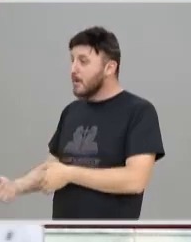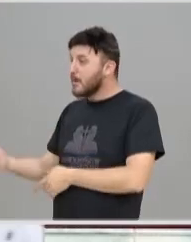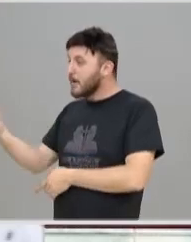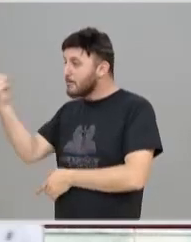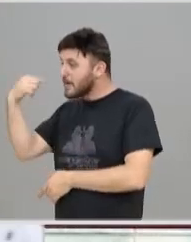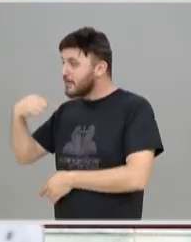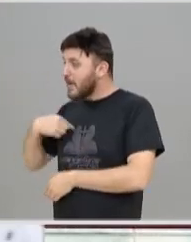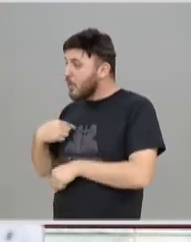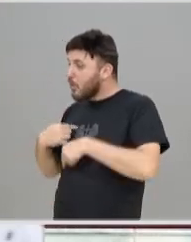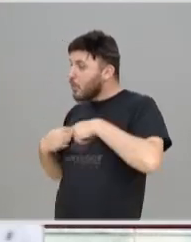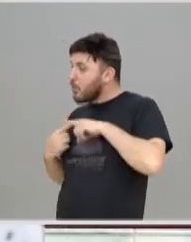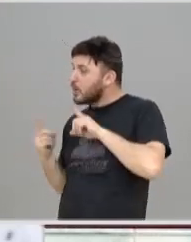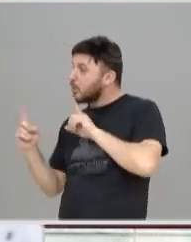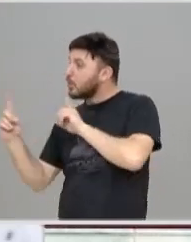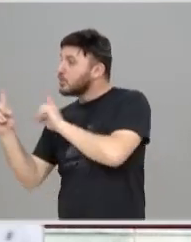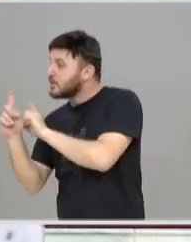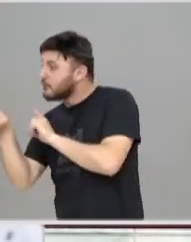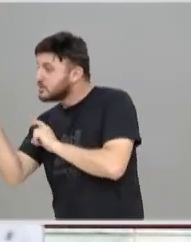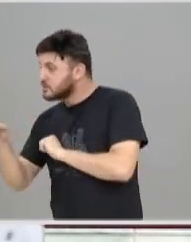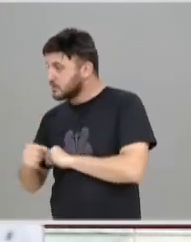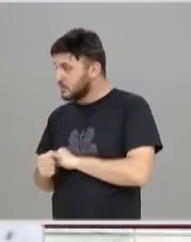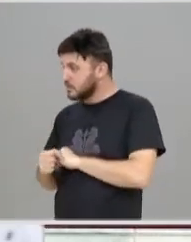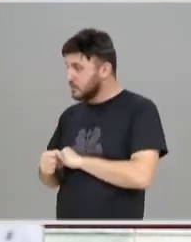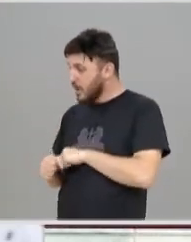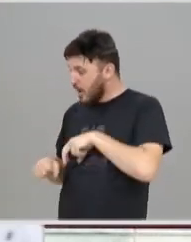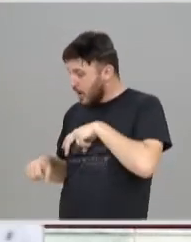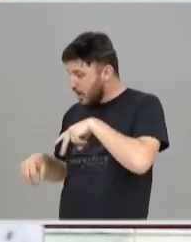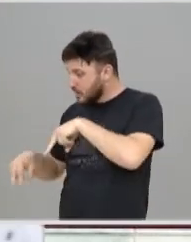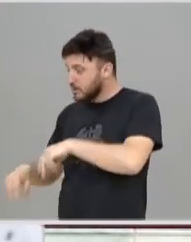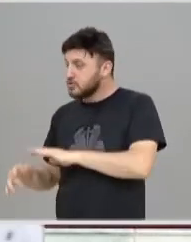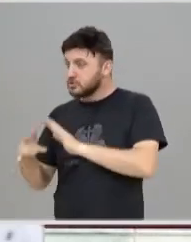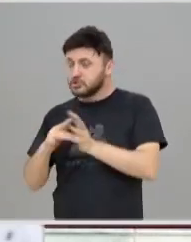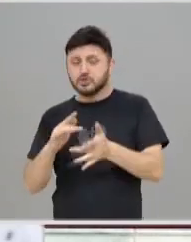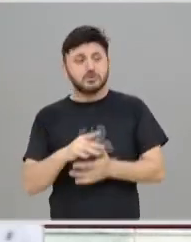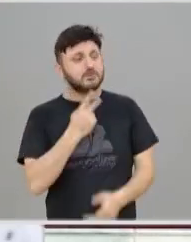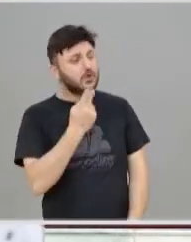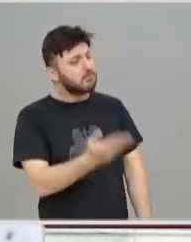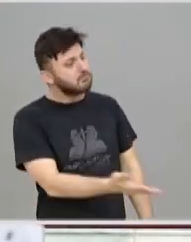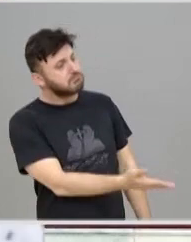manda-me ir ao teu encontro. Jesus respondeu: vem.